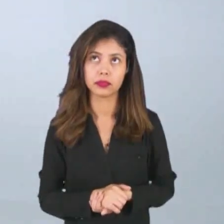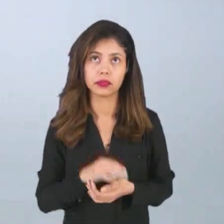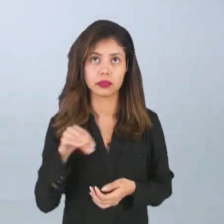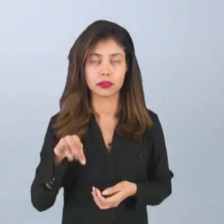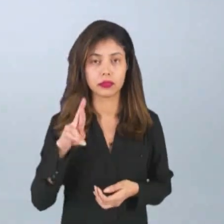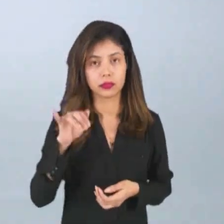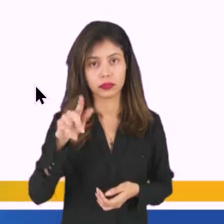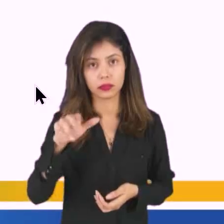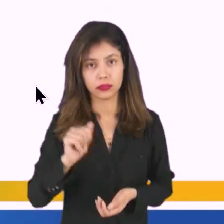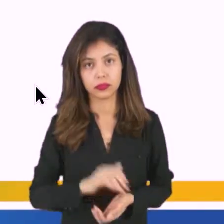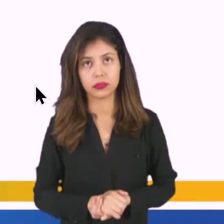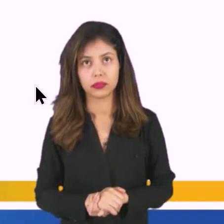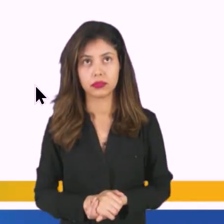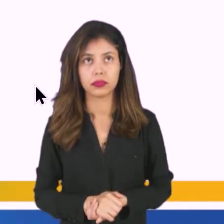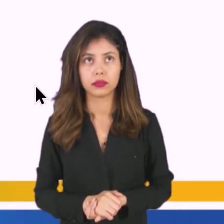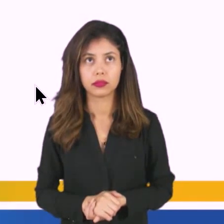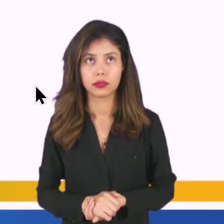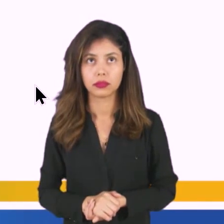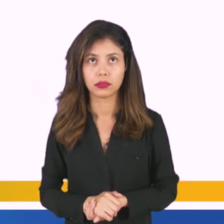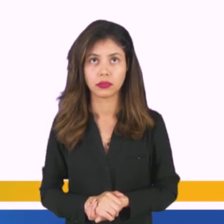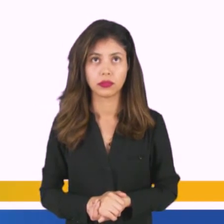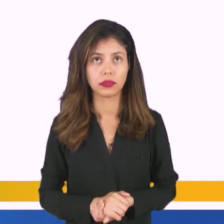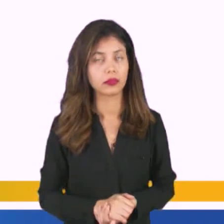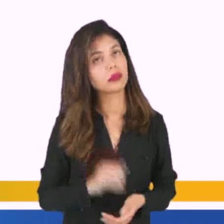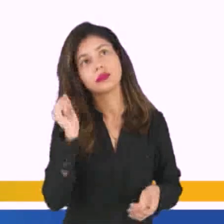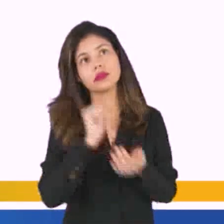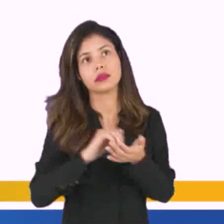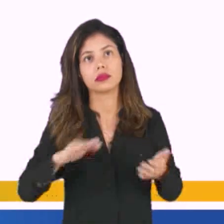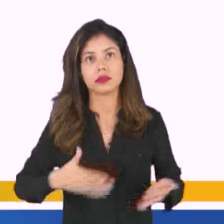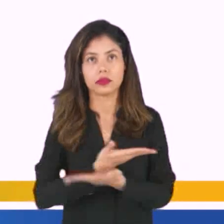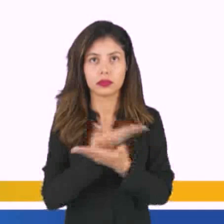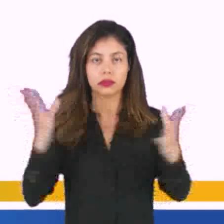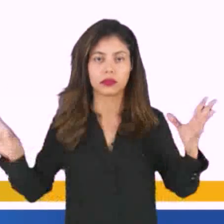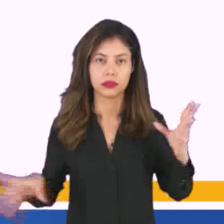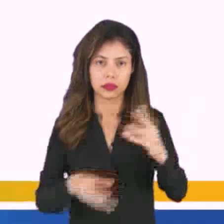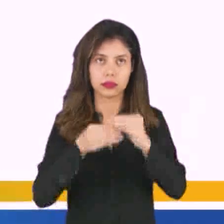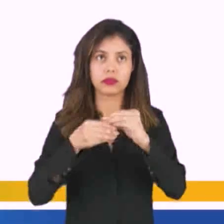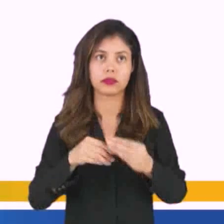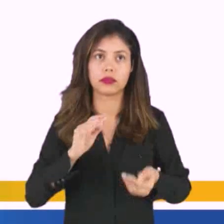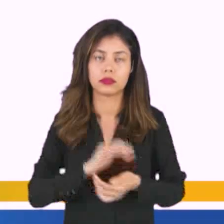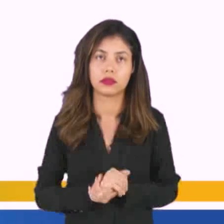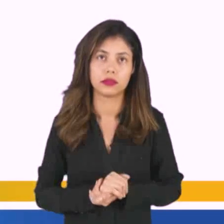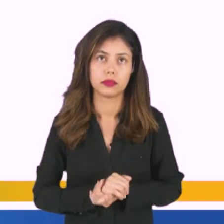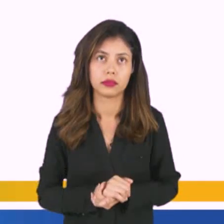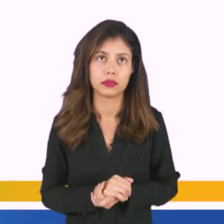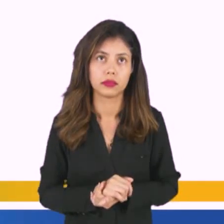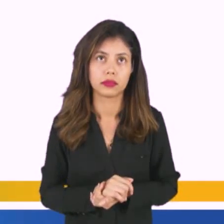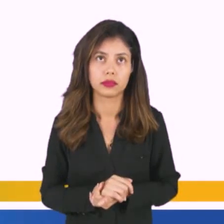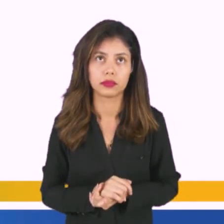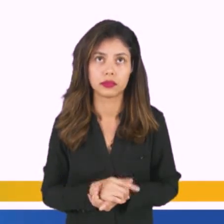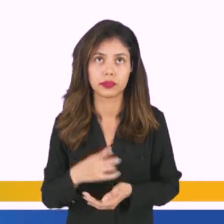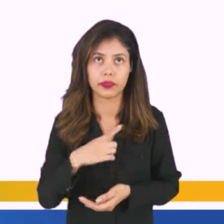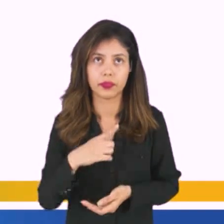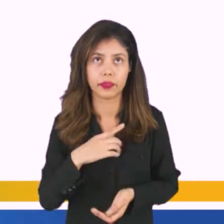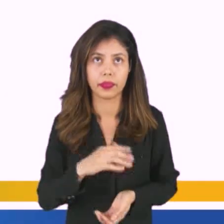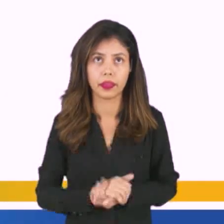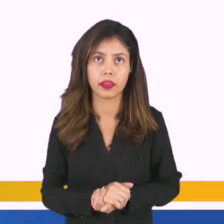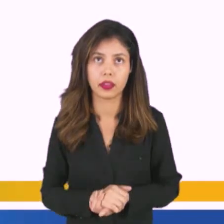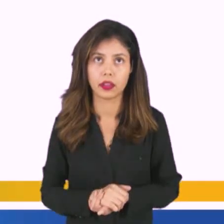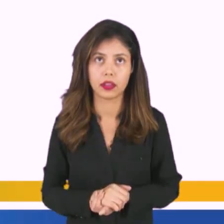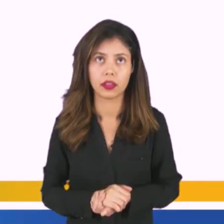margarina. Bem, como atividade complementar, a gente exercitando, nós temos a